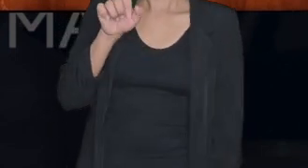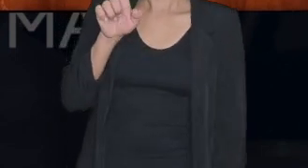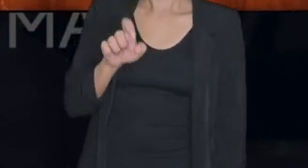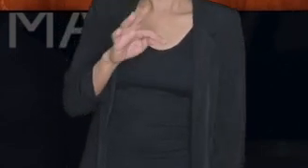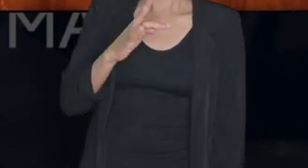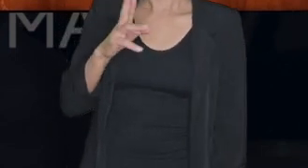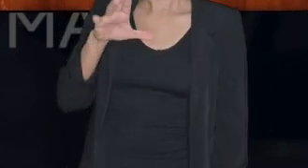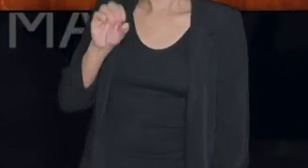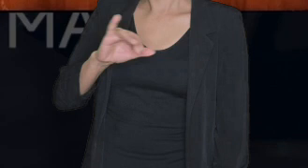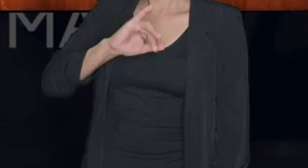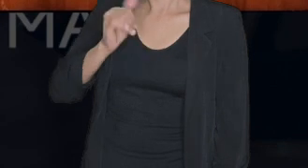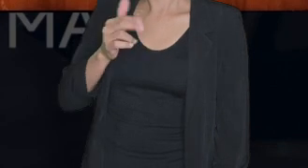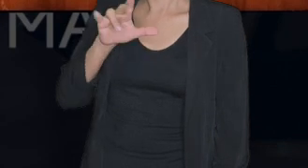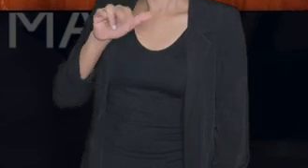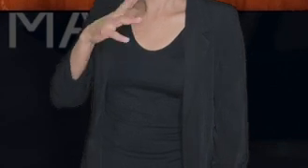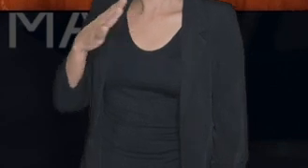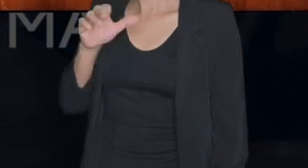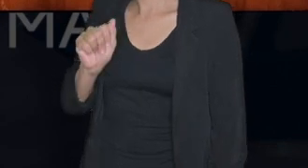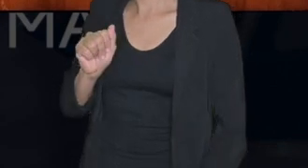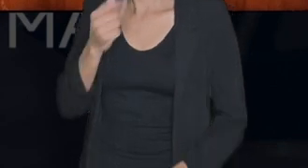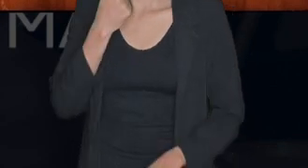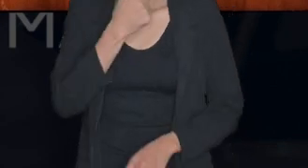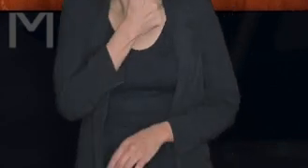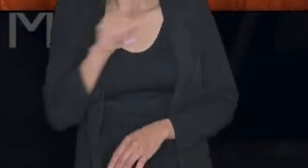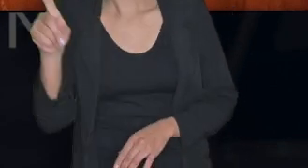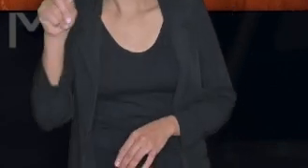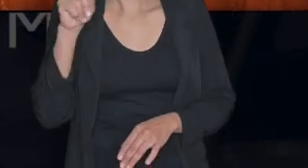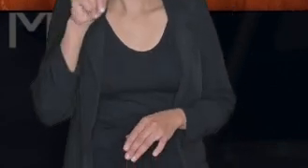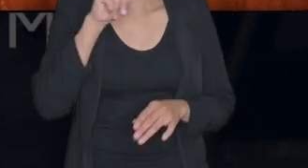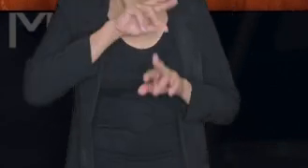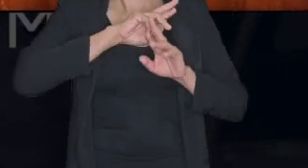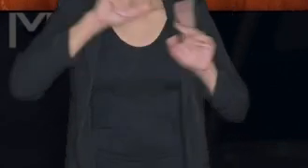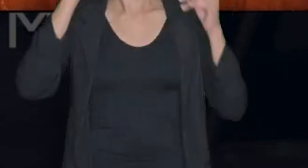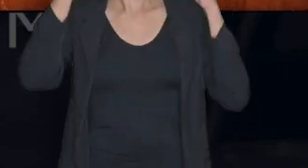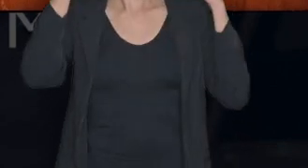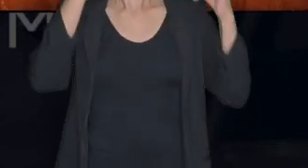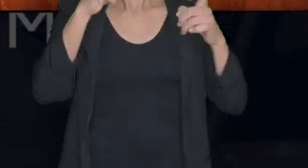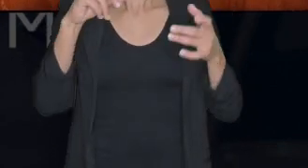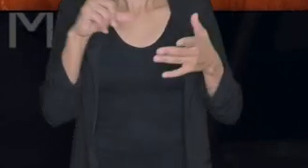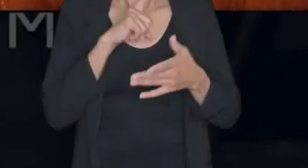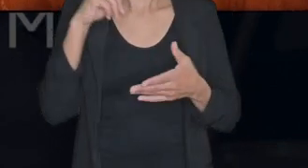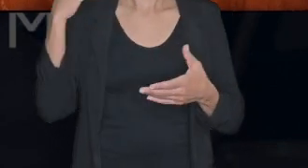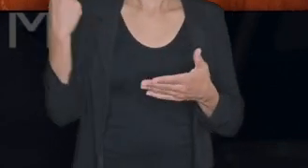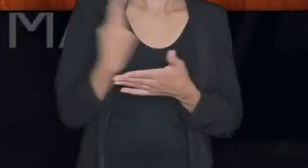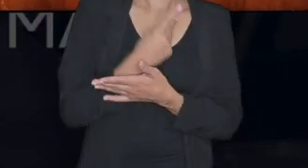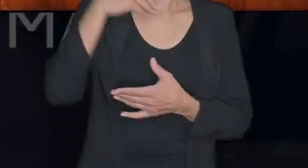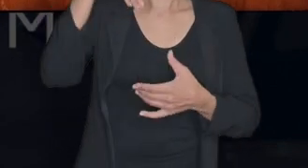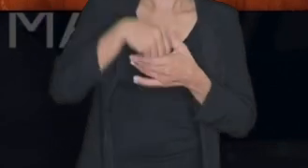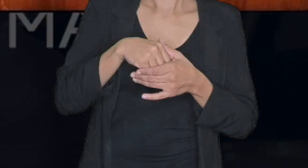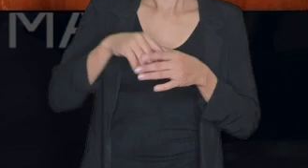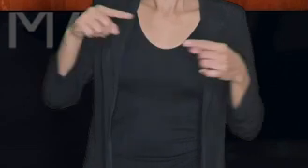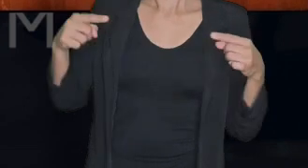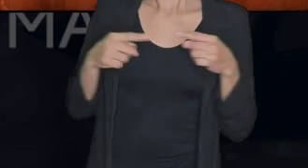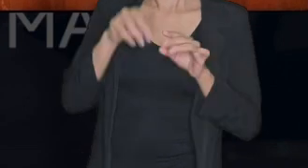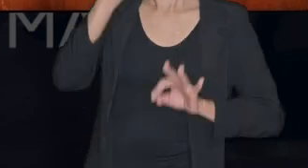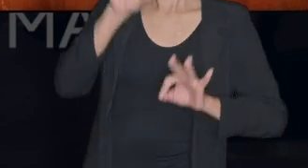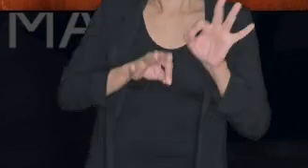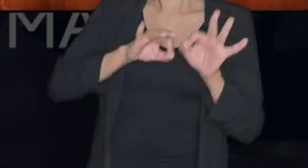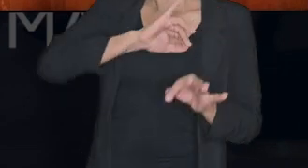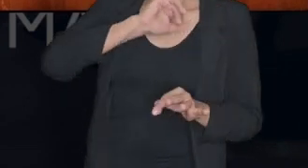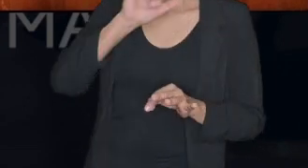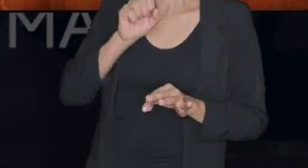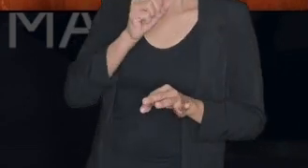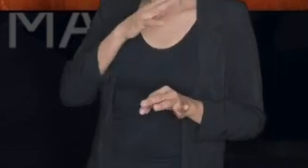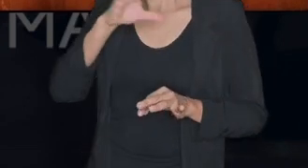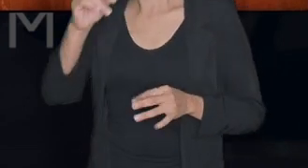diferença violenta que existe no extrajudicial, tem tudo a ver com planejamento sucessório e tributário. Diferentemente